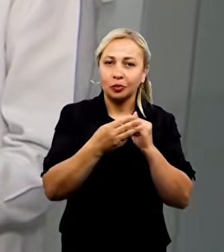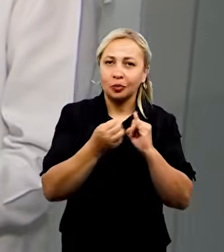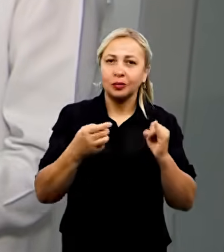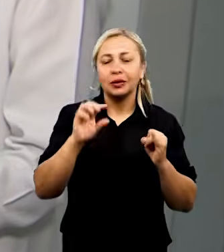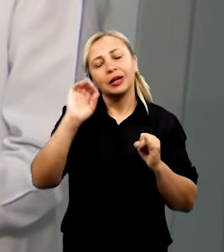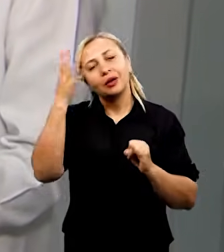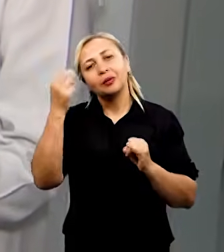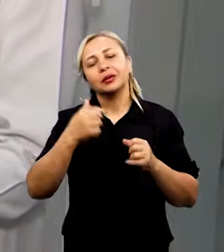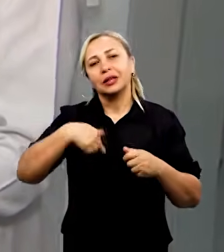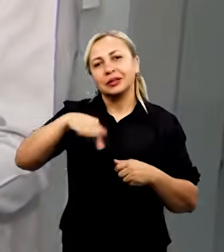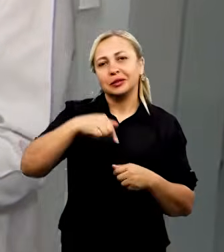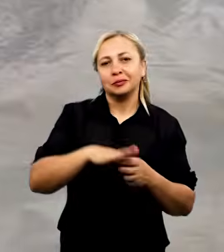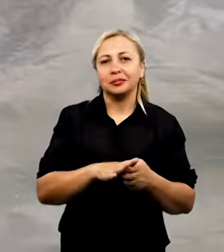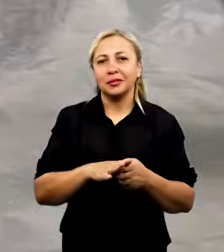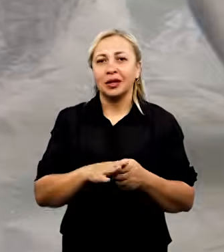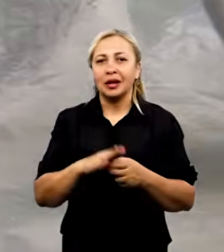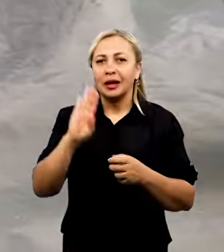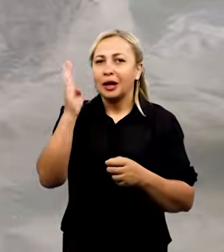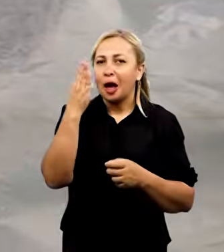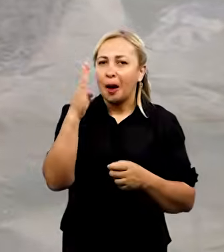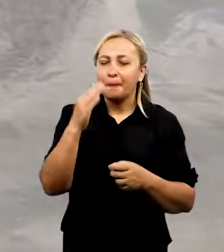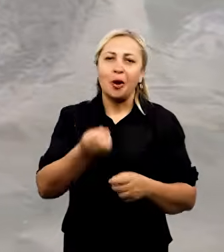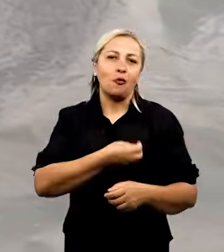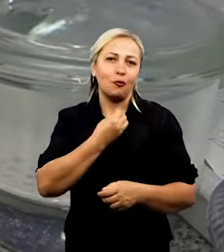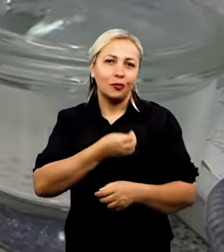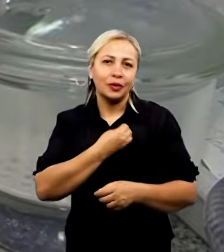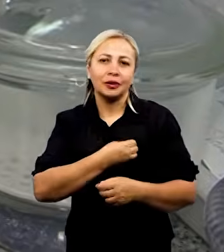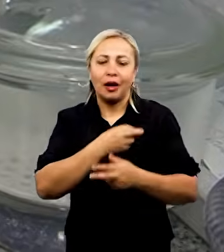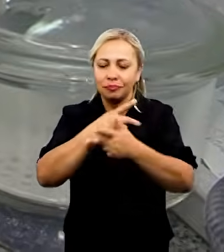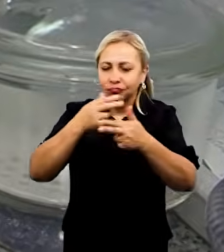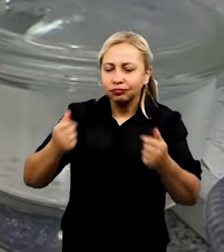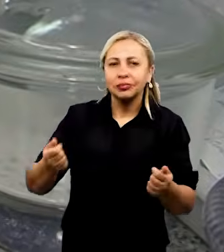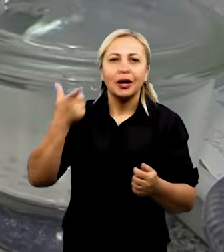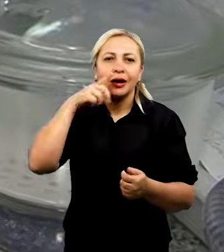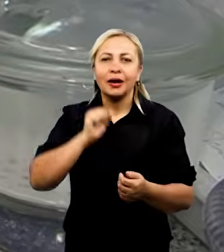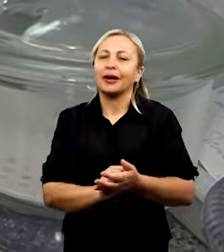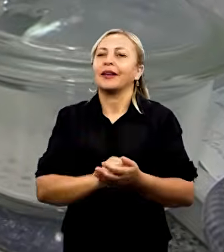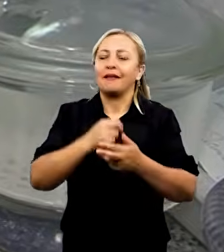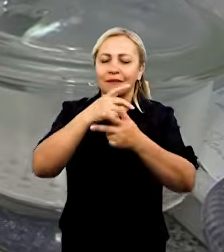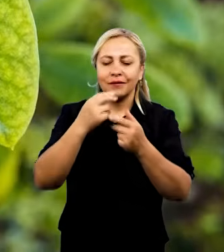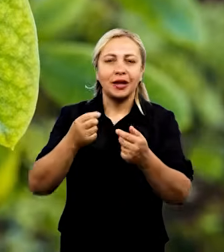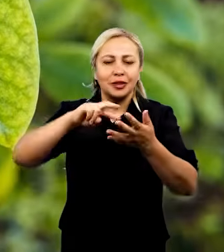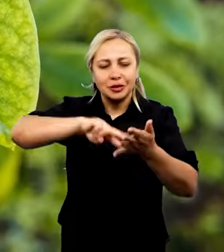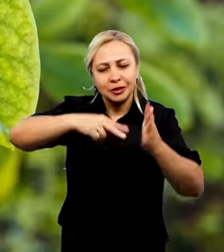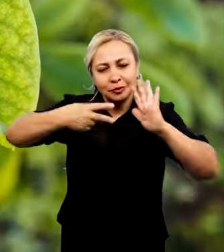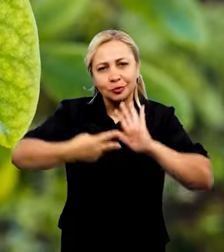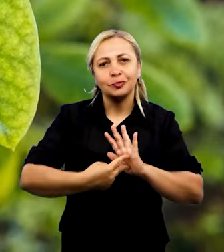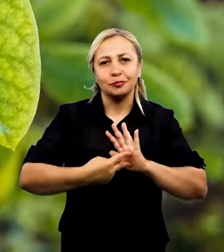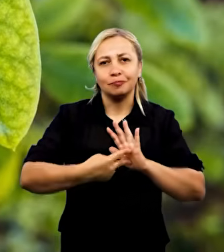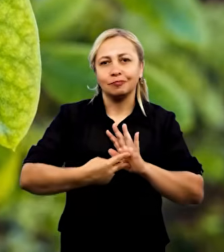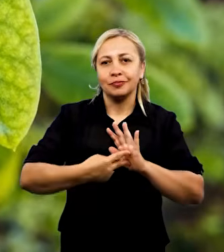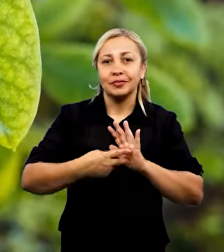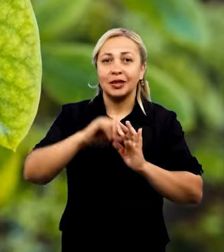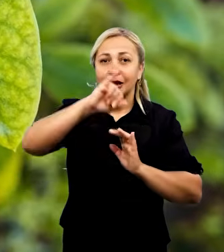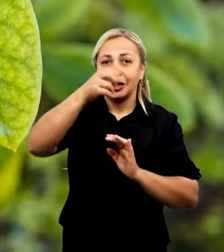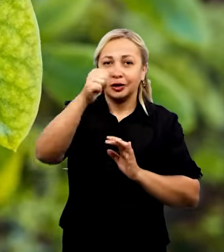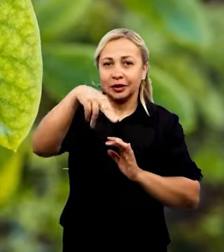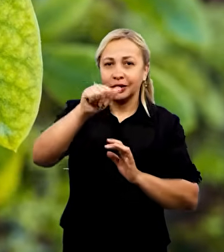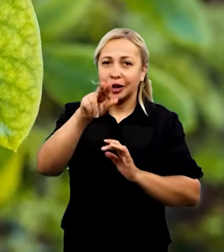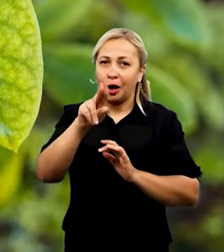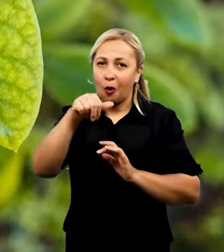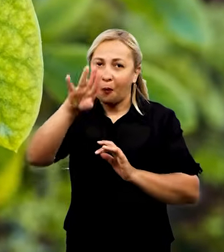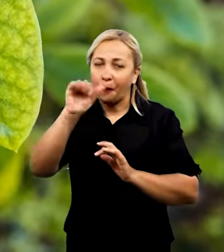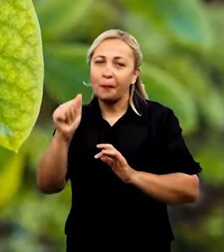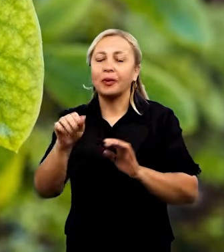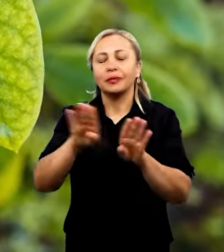laboratório que a química acontece e a biodiversidade ganha novas versões. A janaúba é outra planta estudada